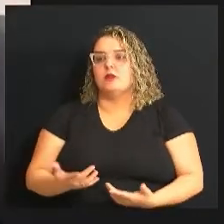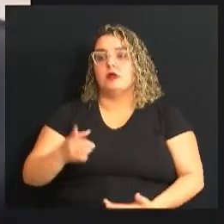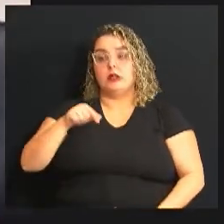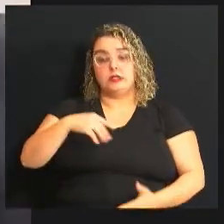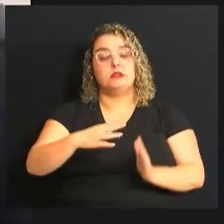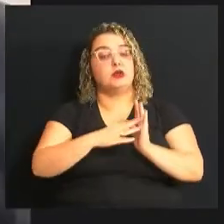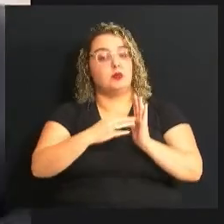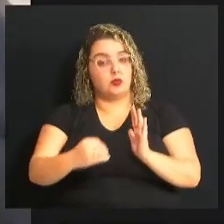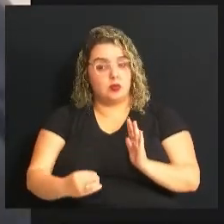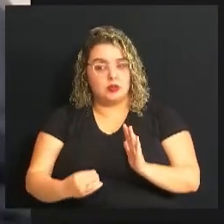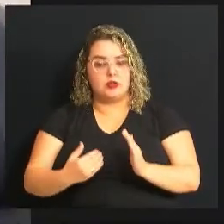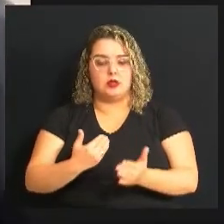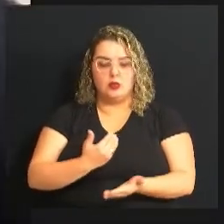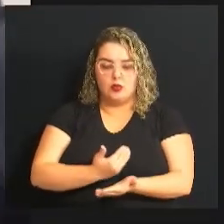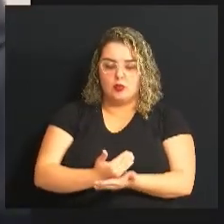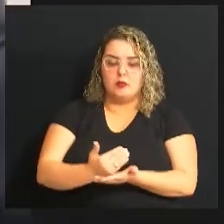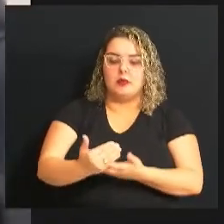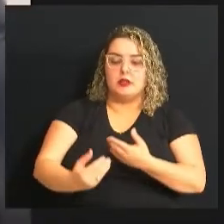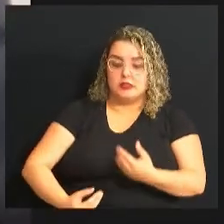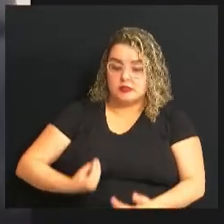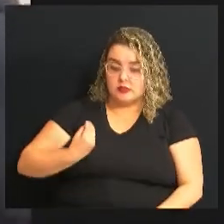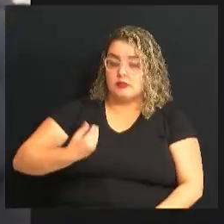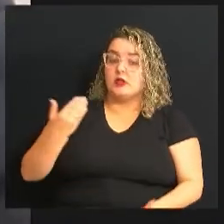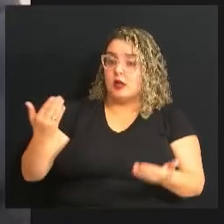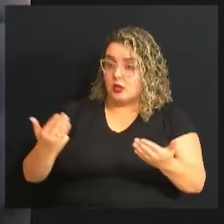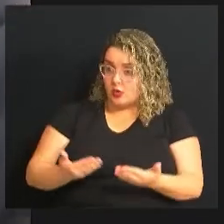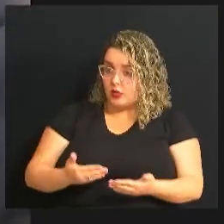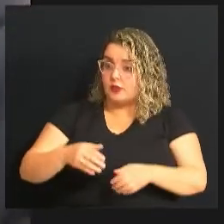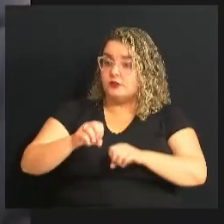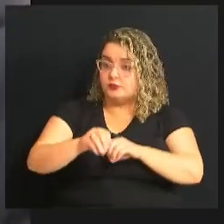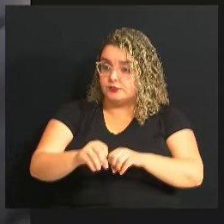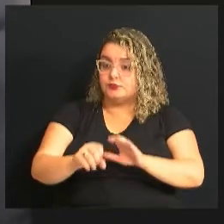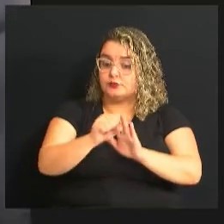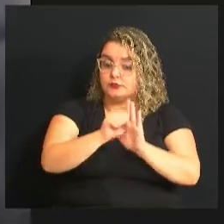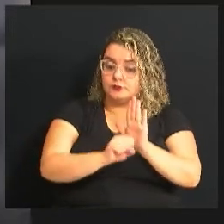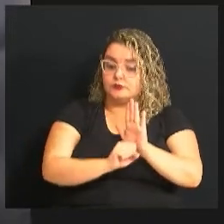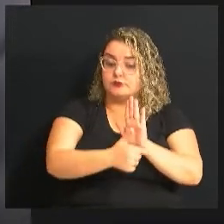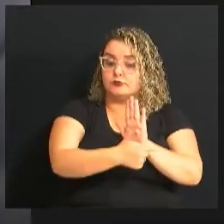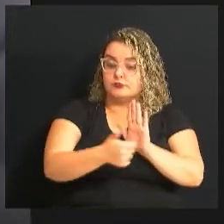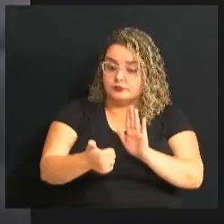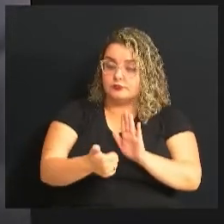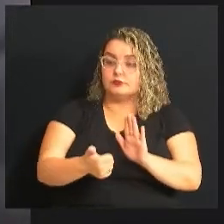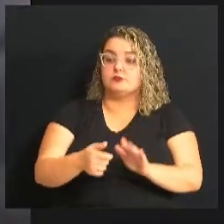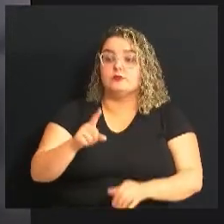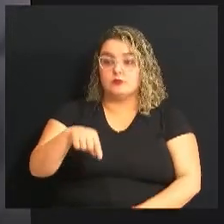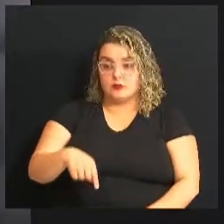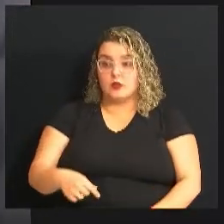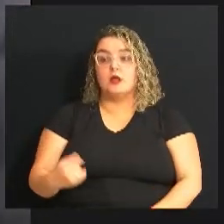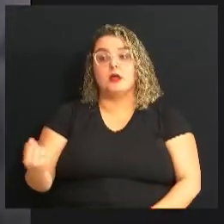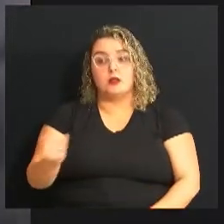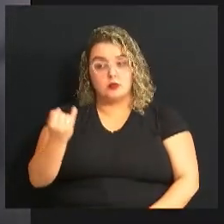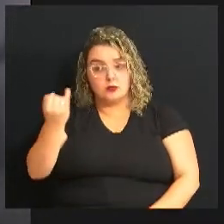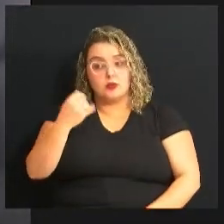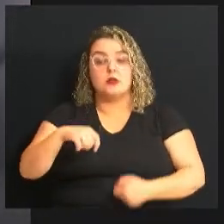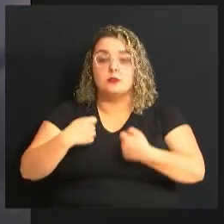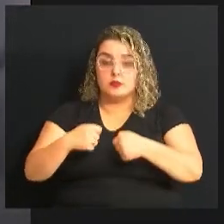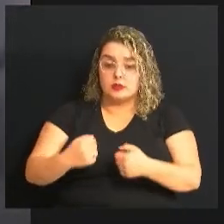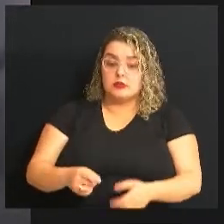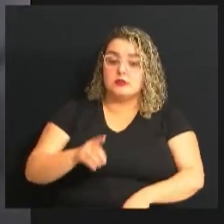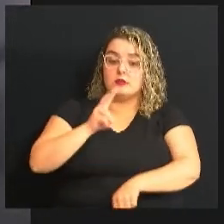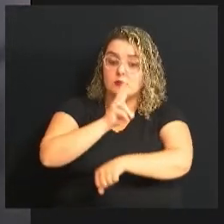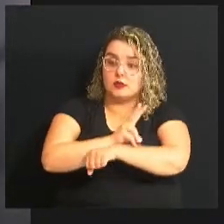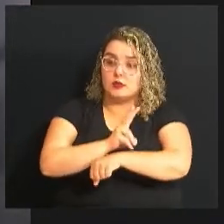gente passa a viver agora, realmente a educação do século XXI, que é algo muito importante, precisa ser preservada